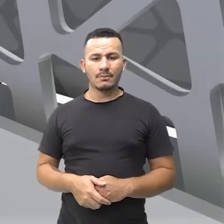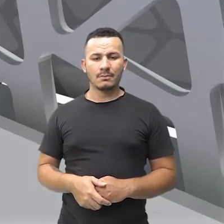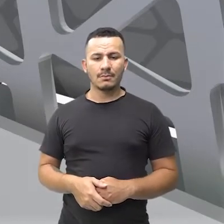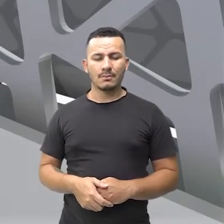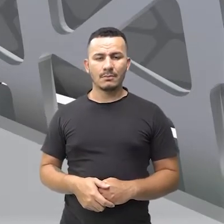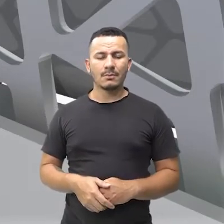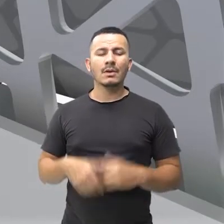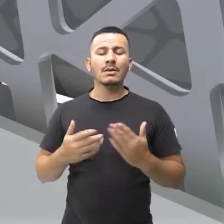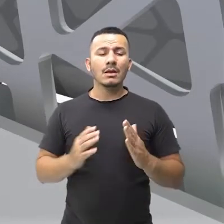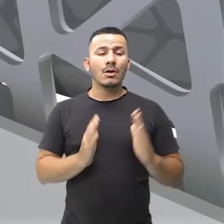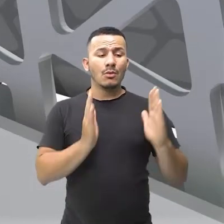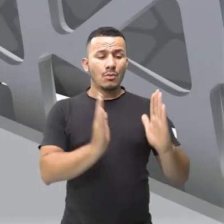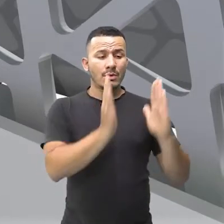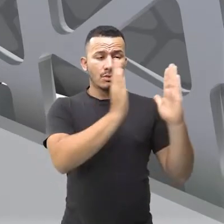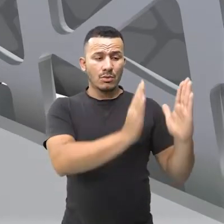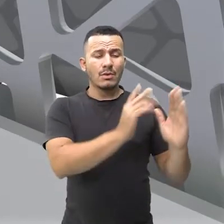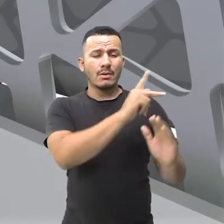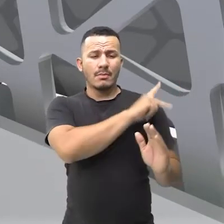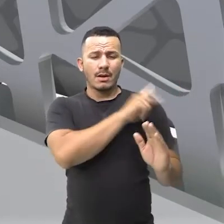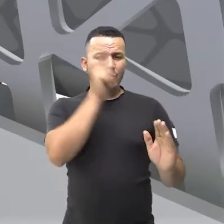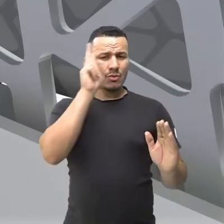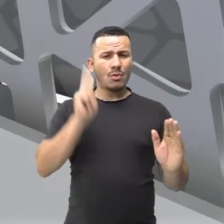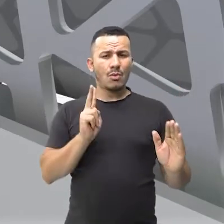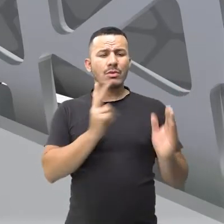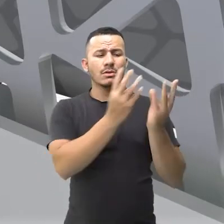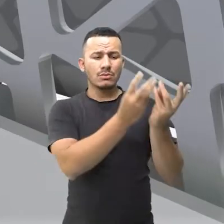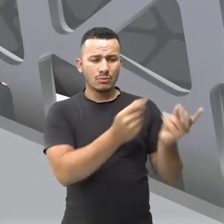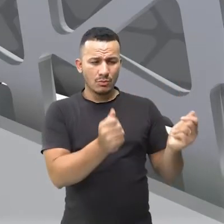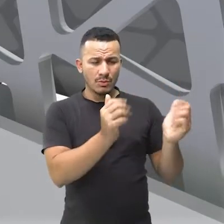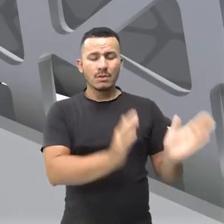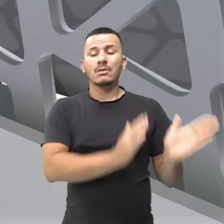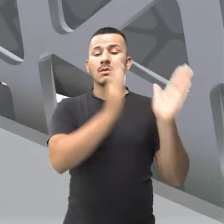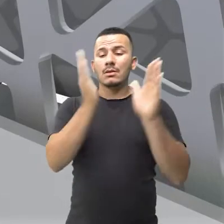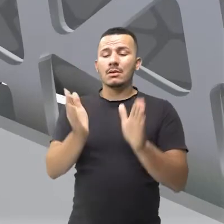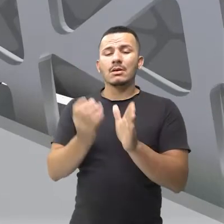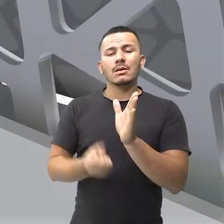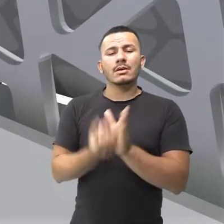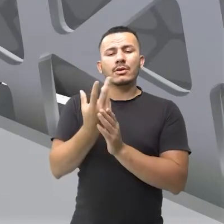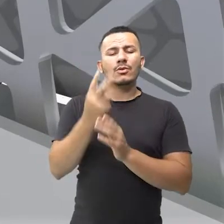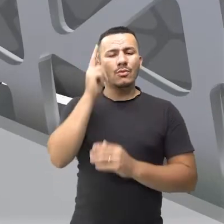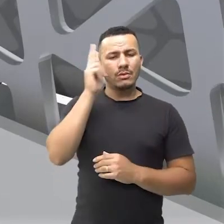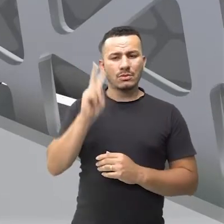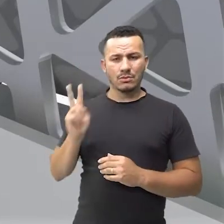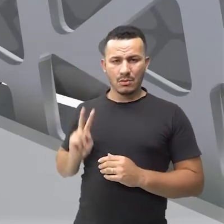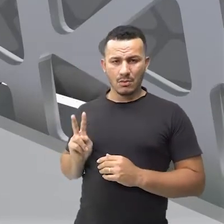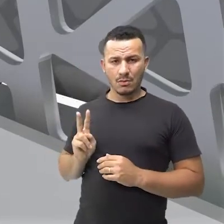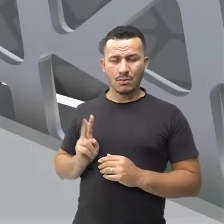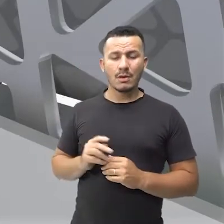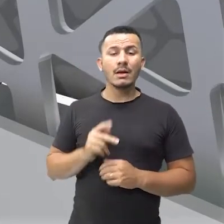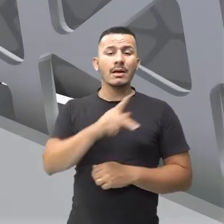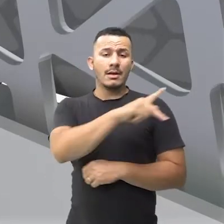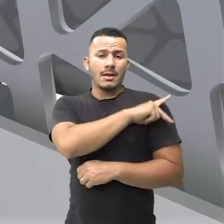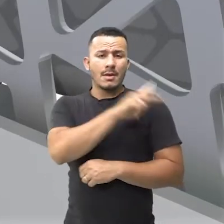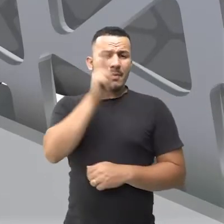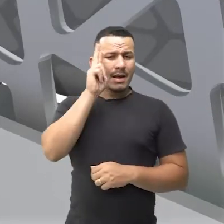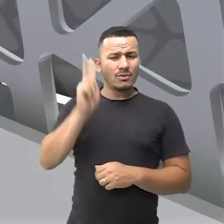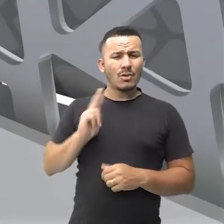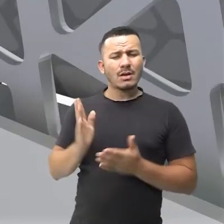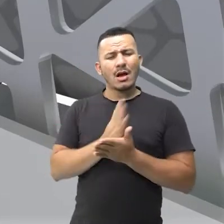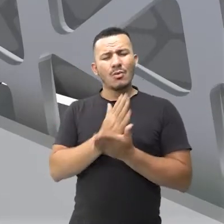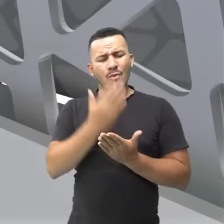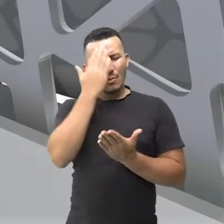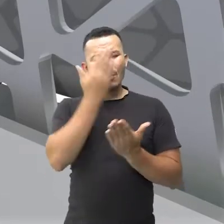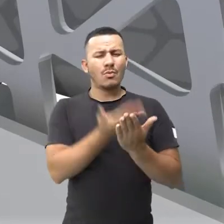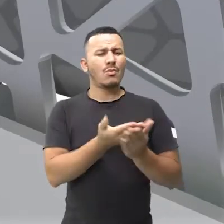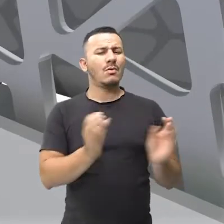desapareceu então o período da pré-histórica e surgiu a história, né? Alguns historiadores acreditam que esse período da pré-história não é